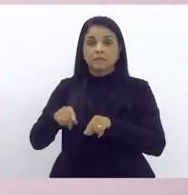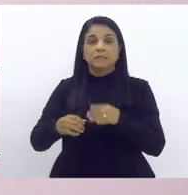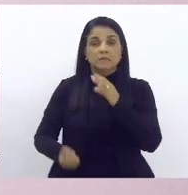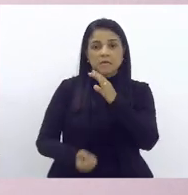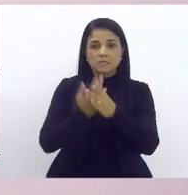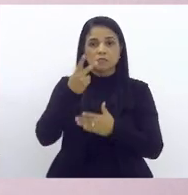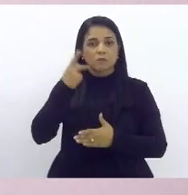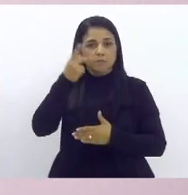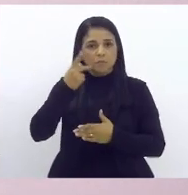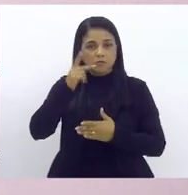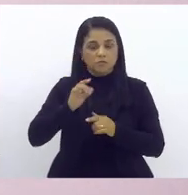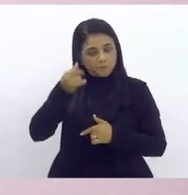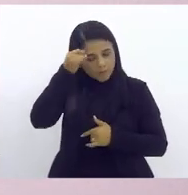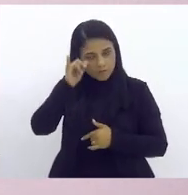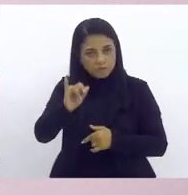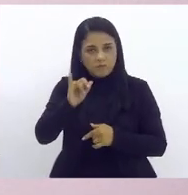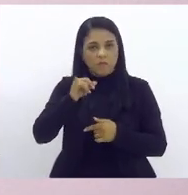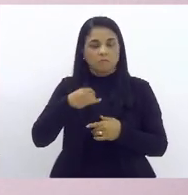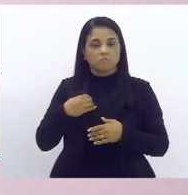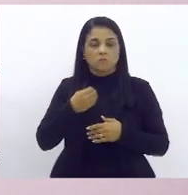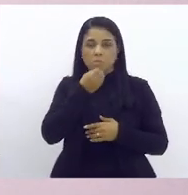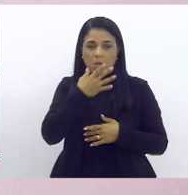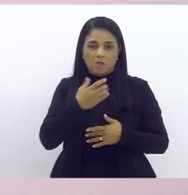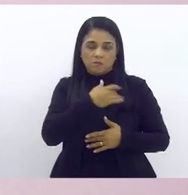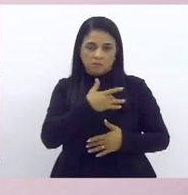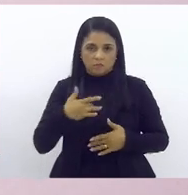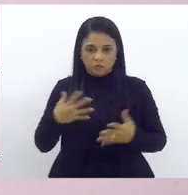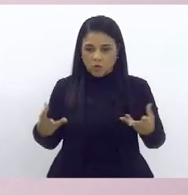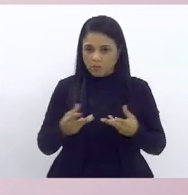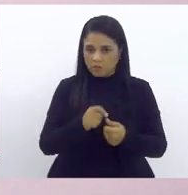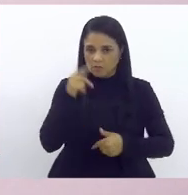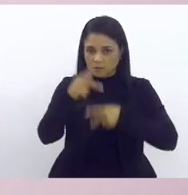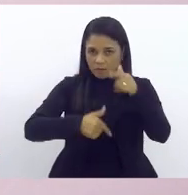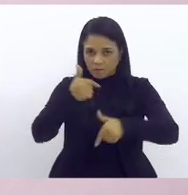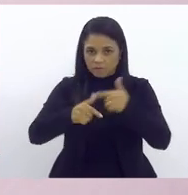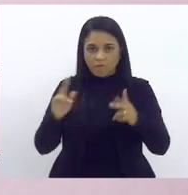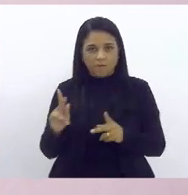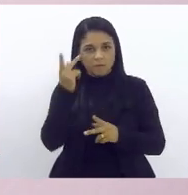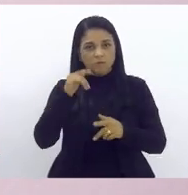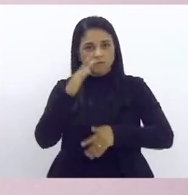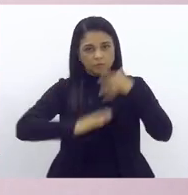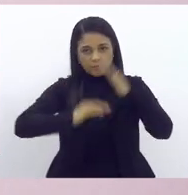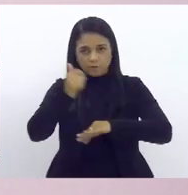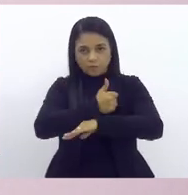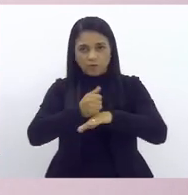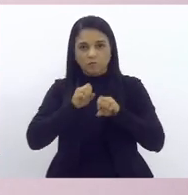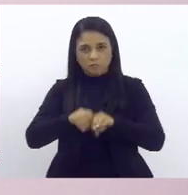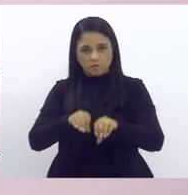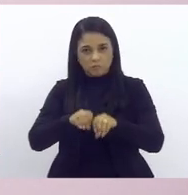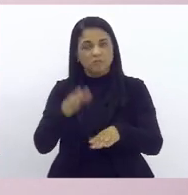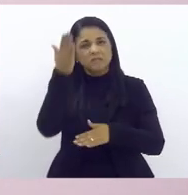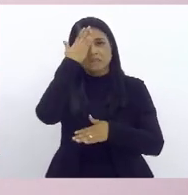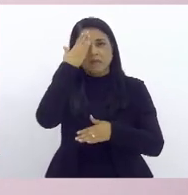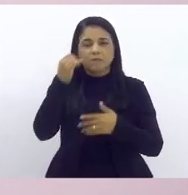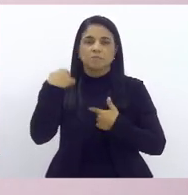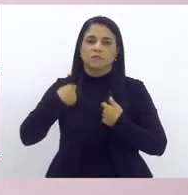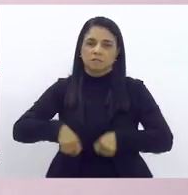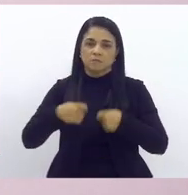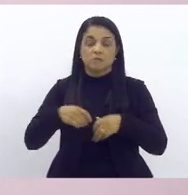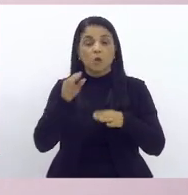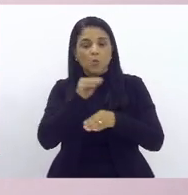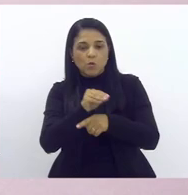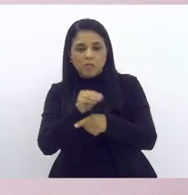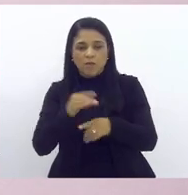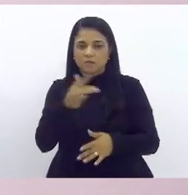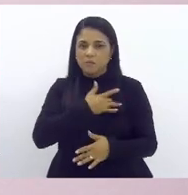de uma política de prevenção de bem-estar, saúde, qualidade de vida do trabalho e valorização dos profissionais de educação, que a gente sabe que a gente precisa cuidar